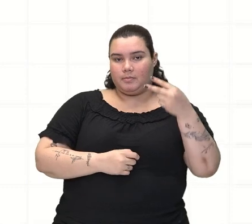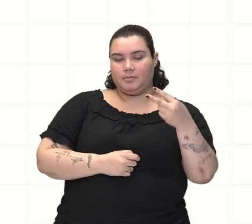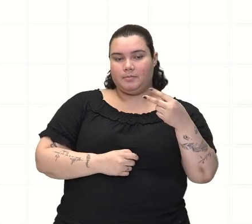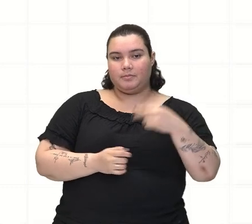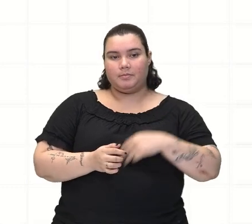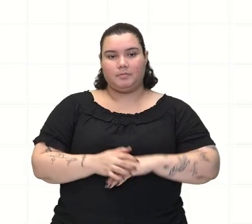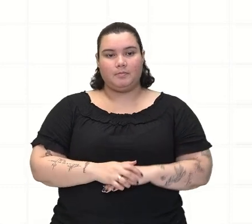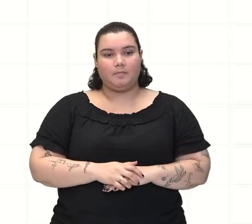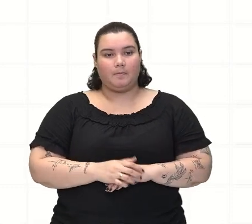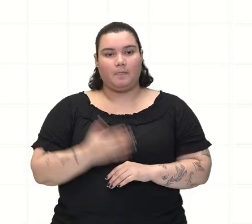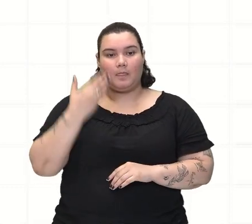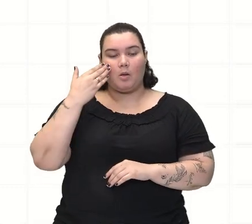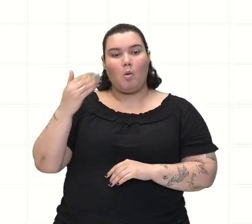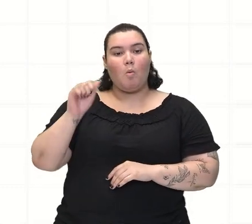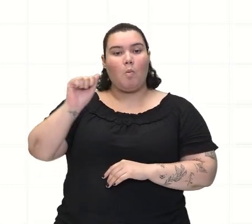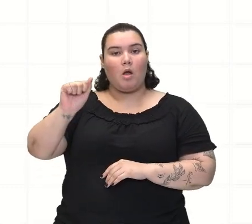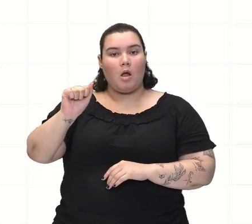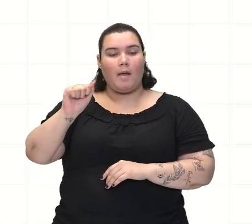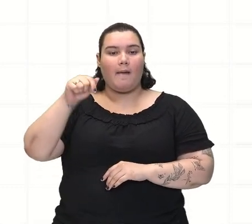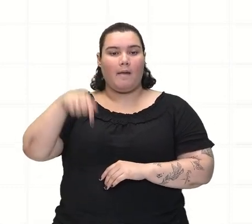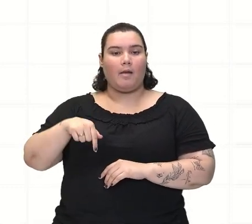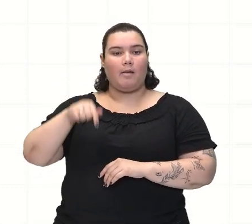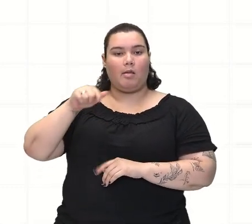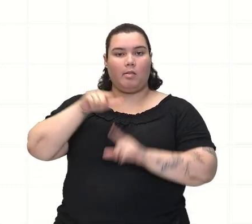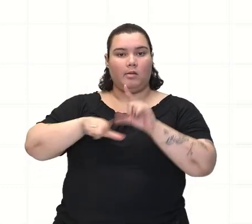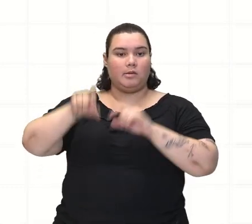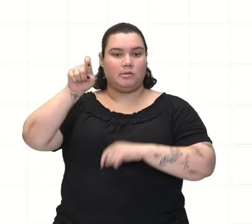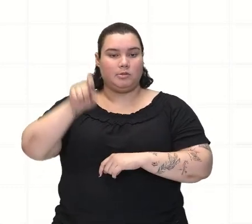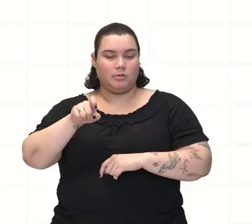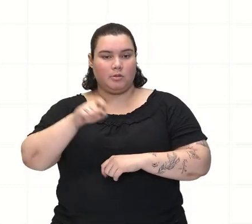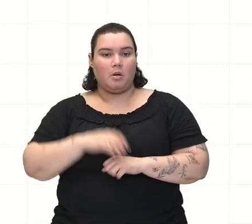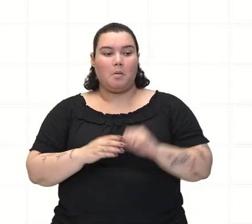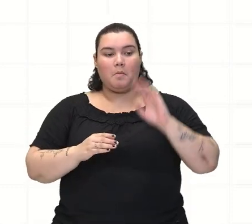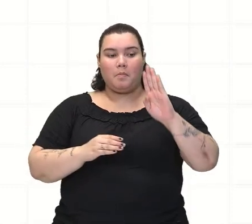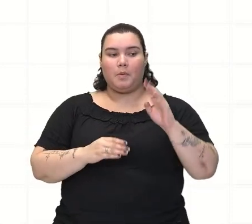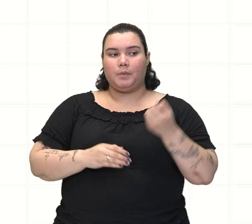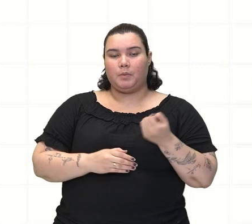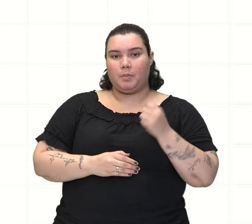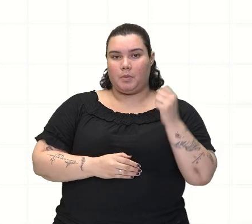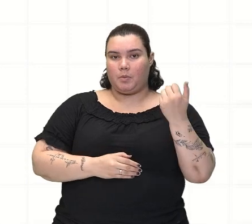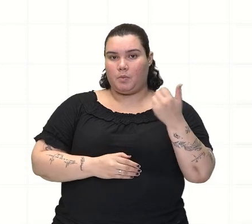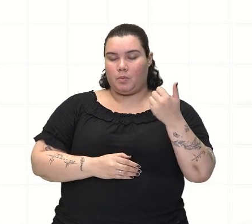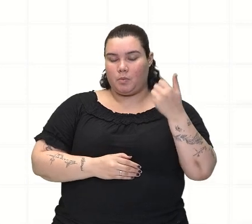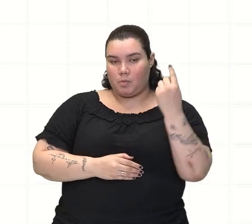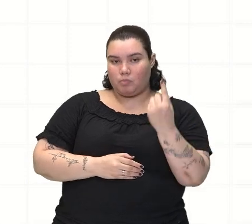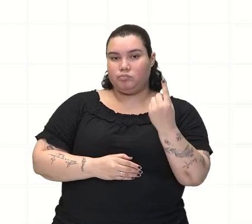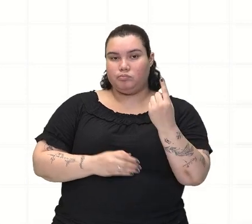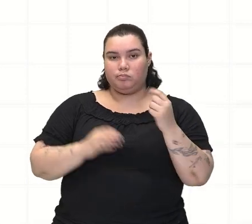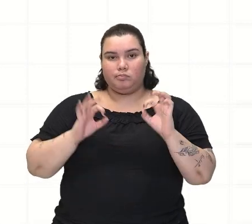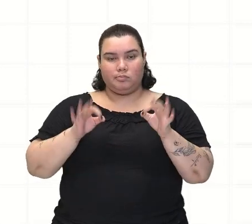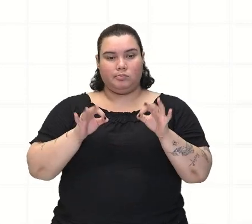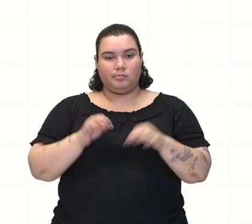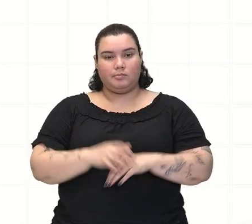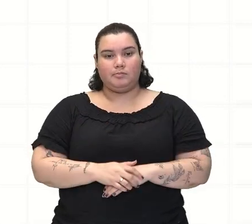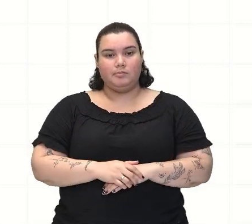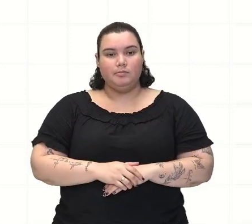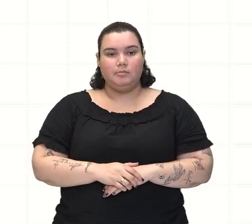segundo. O a, nesse caso, será o x, o b, nesse caso, será o 1. Então,